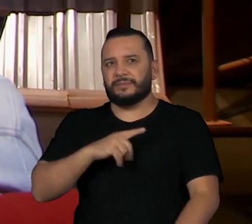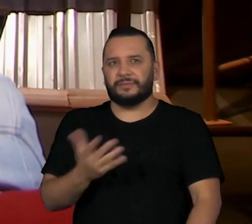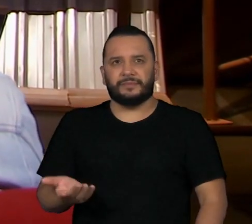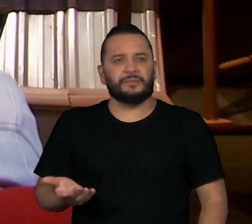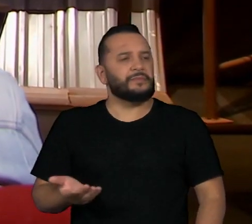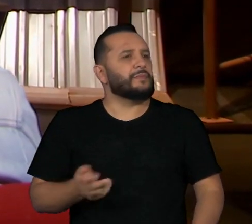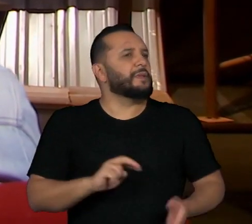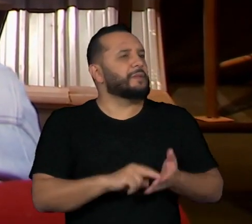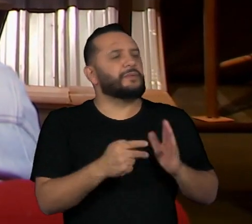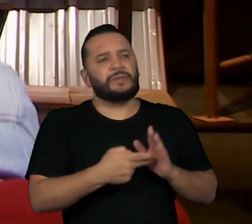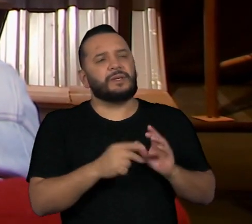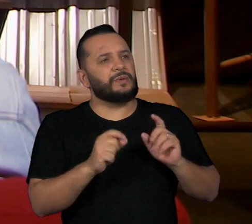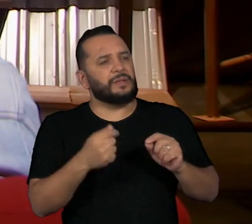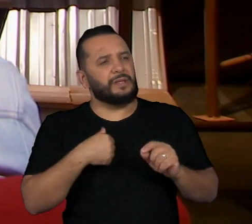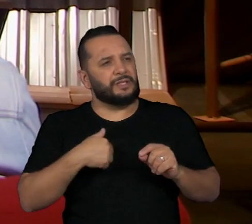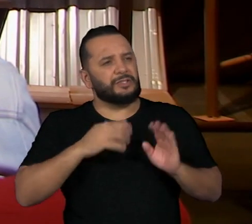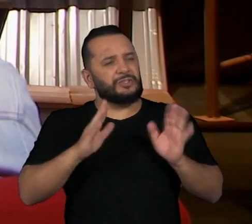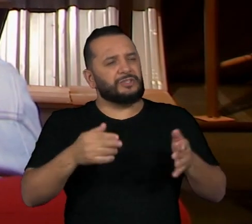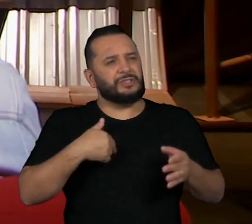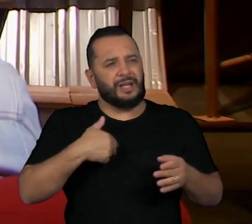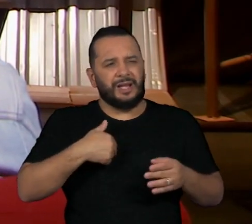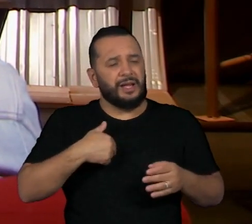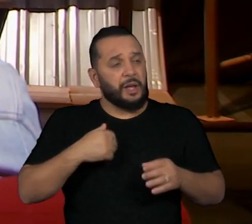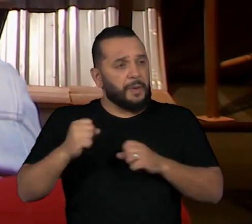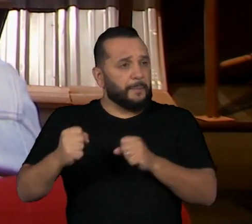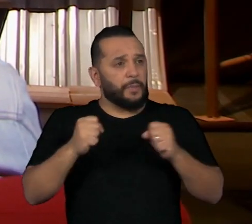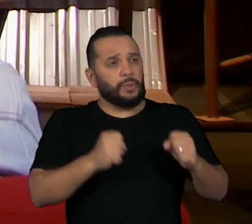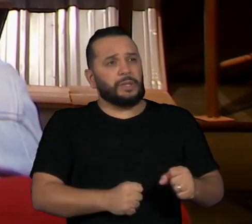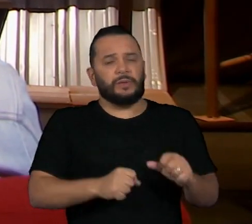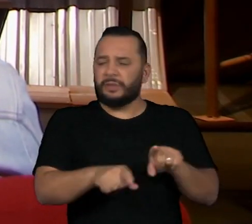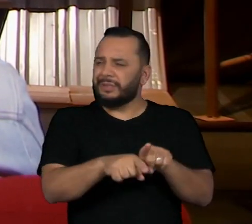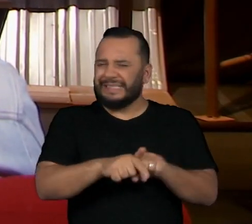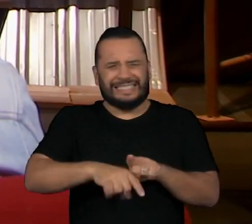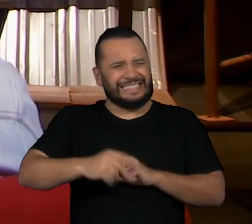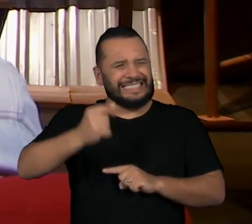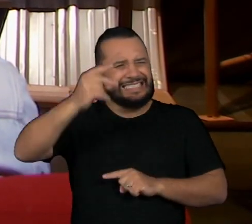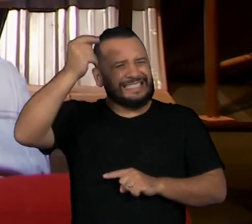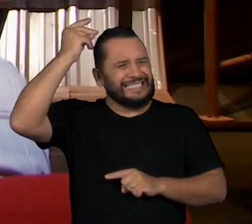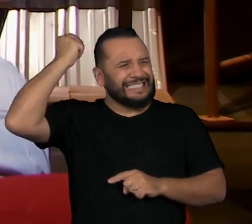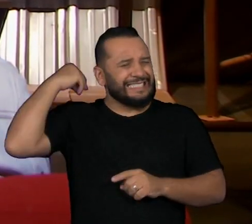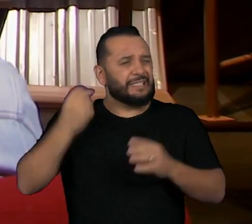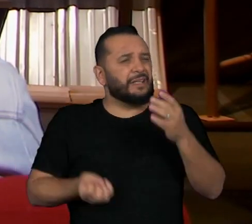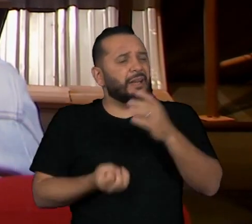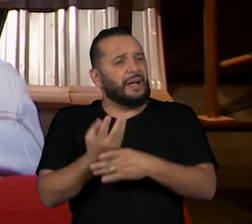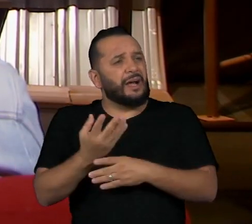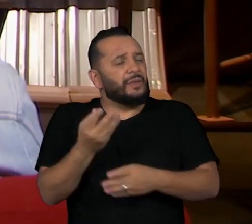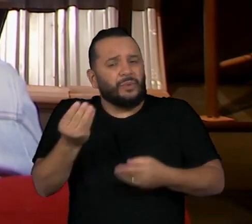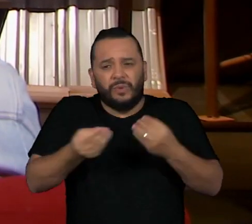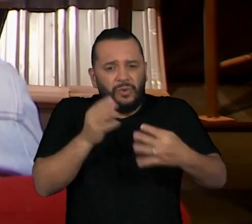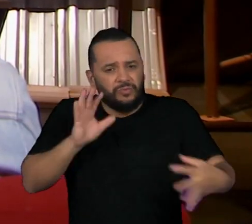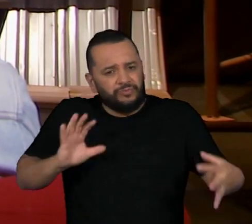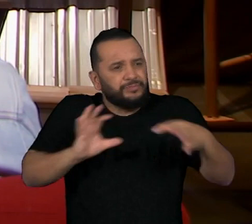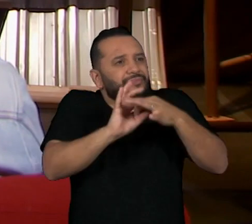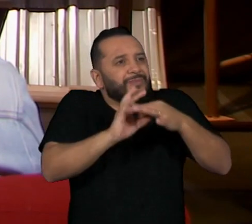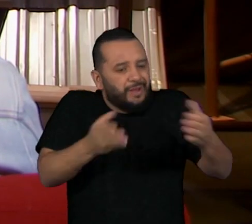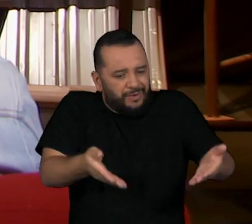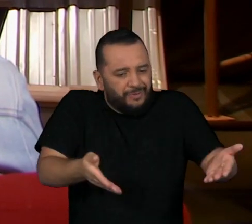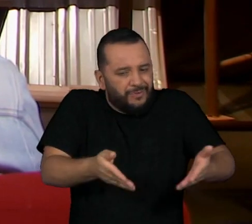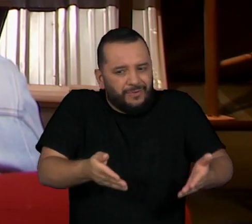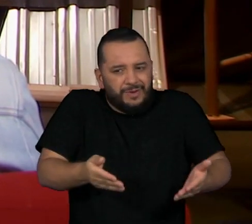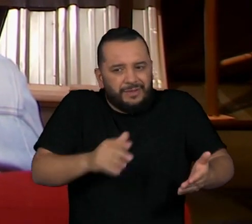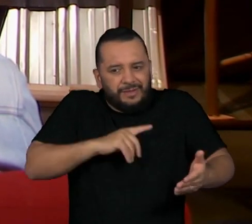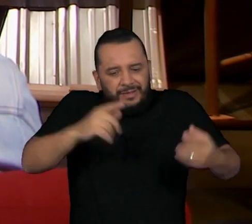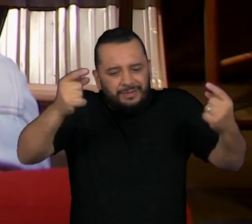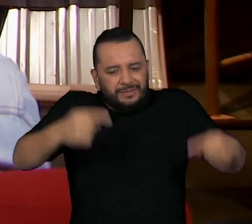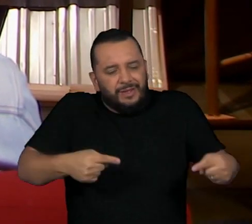tão poderoso e tão antigo pode também assim, criar como desafio